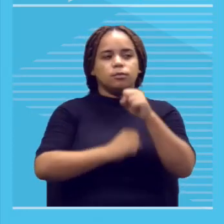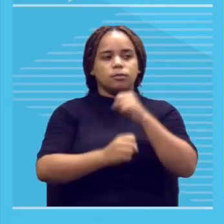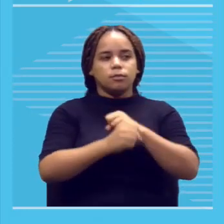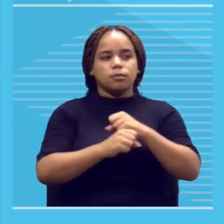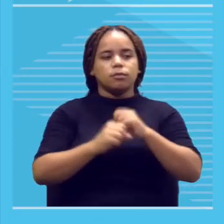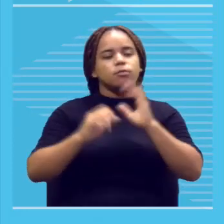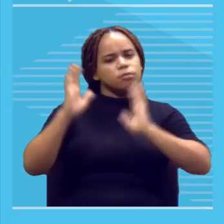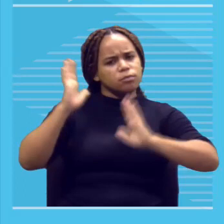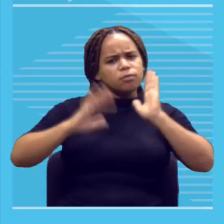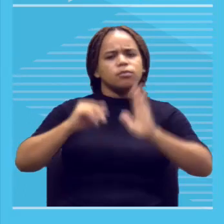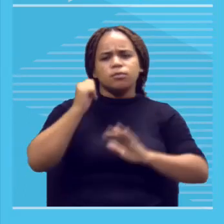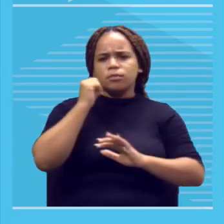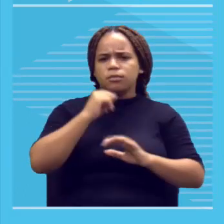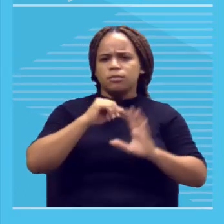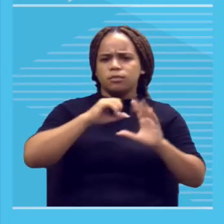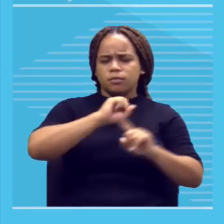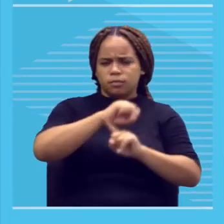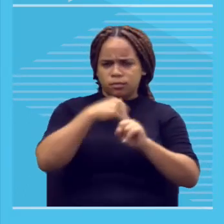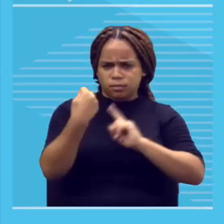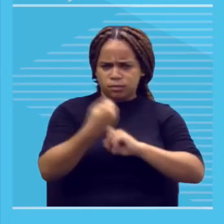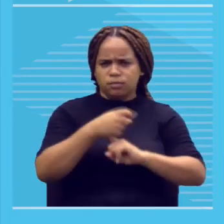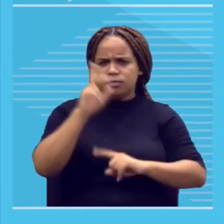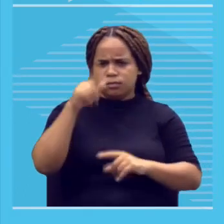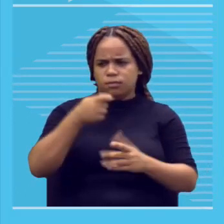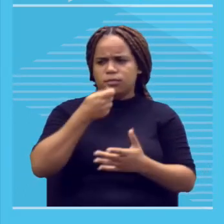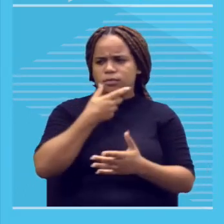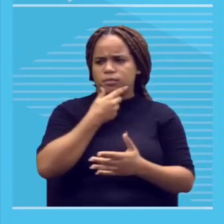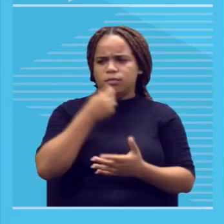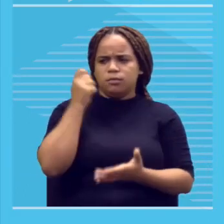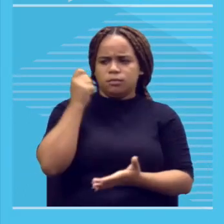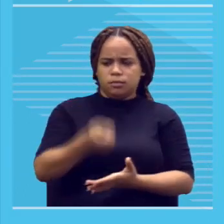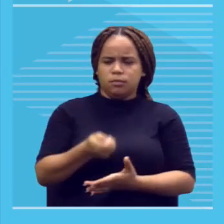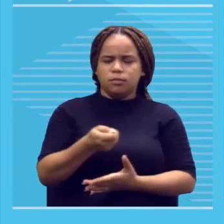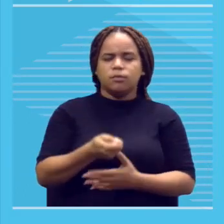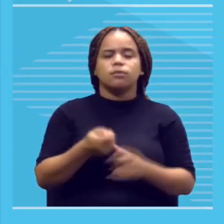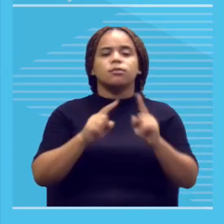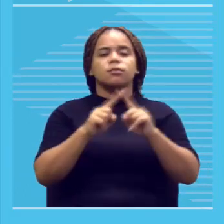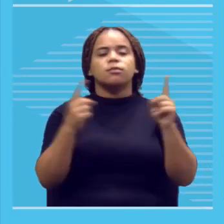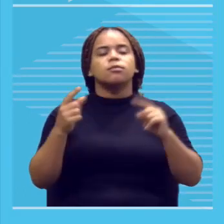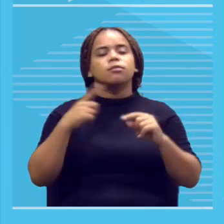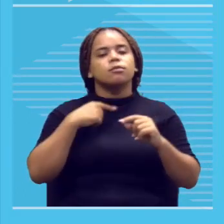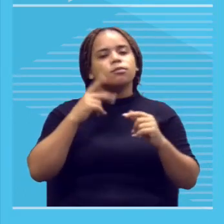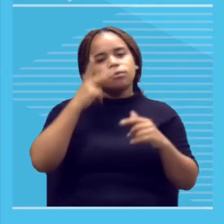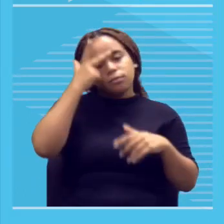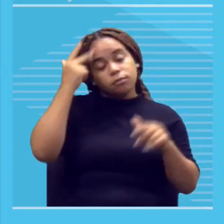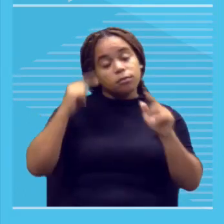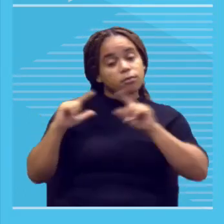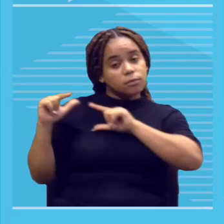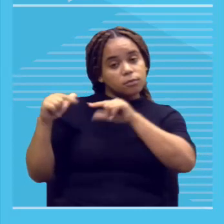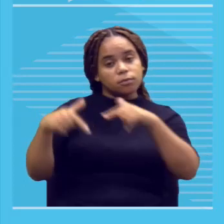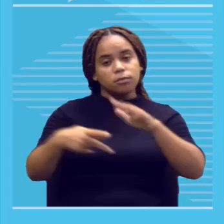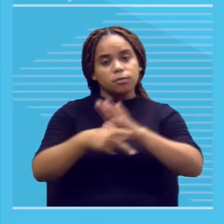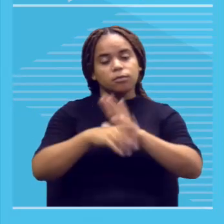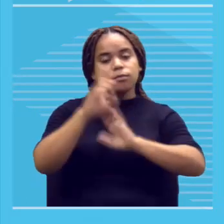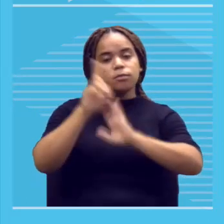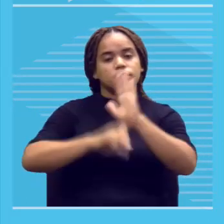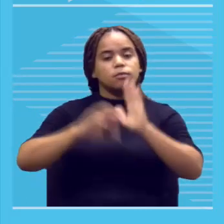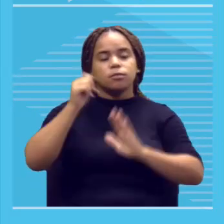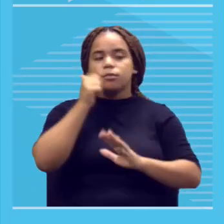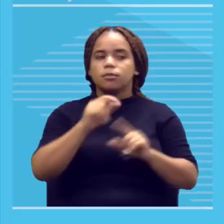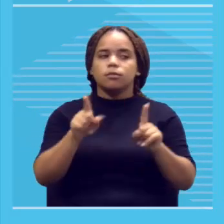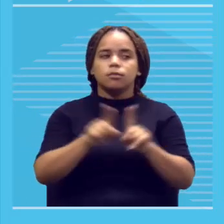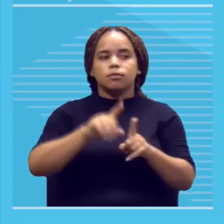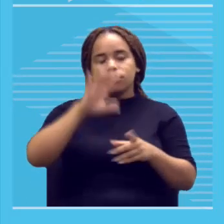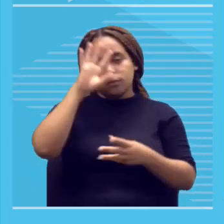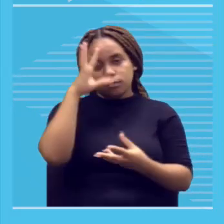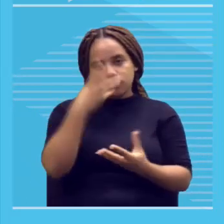sim sociedade machista mas sempre houve pessoas que lutaram pelos direitos da mulher e o